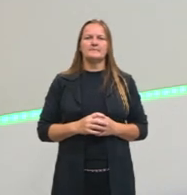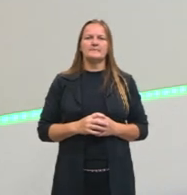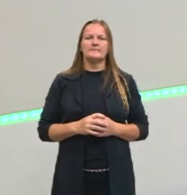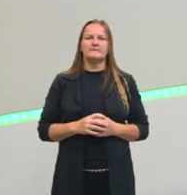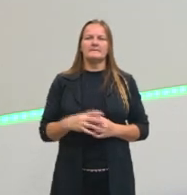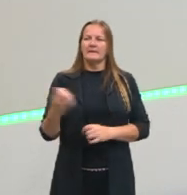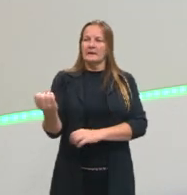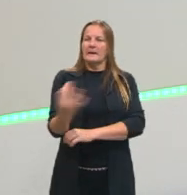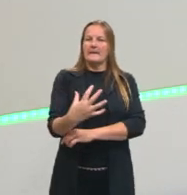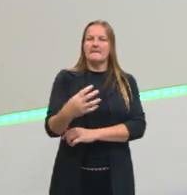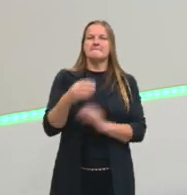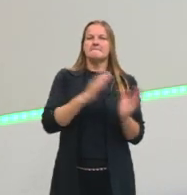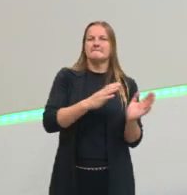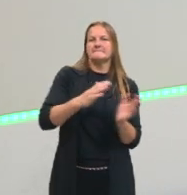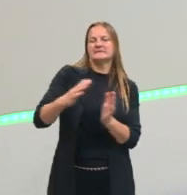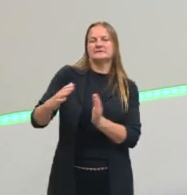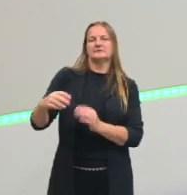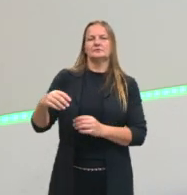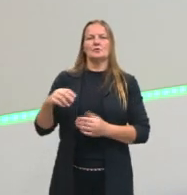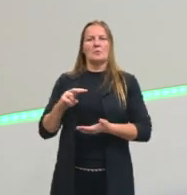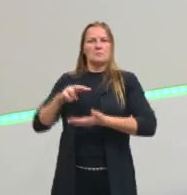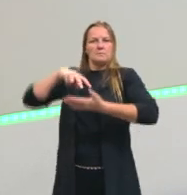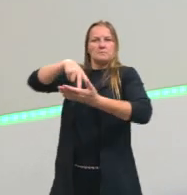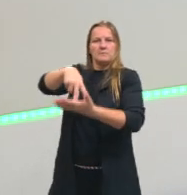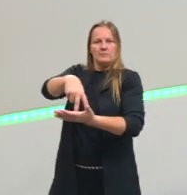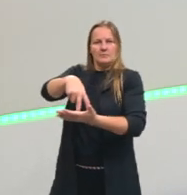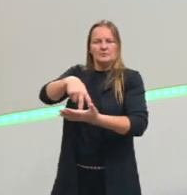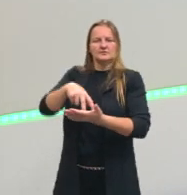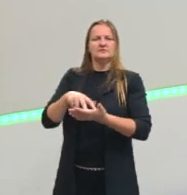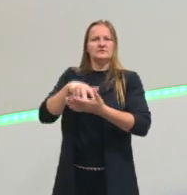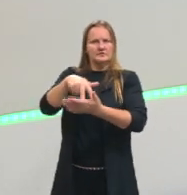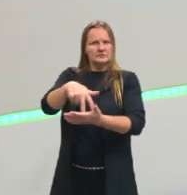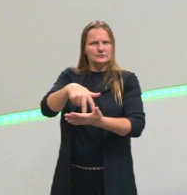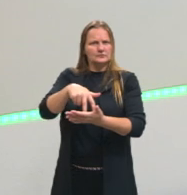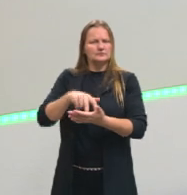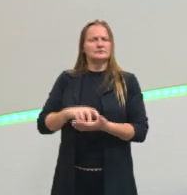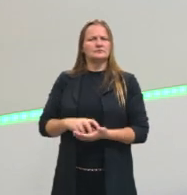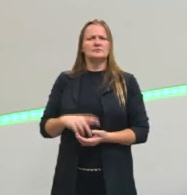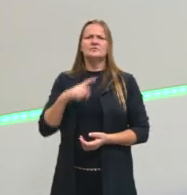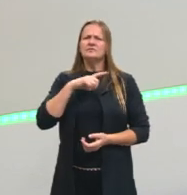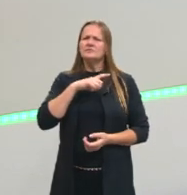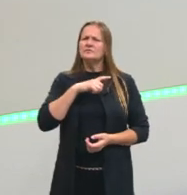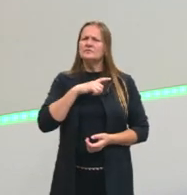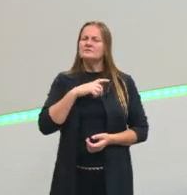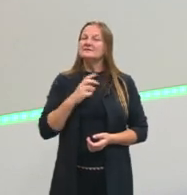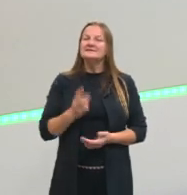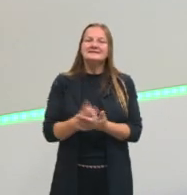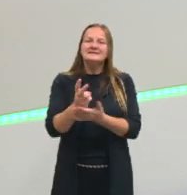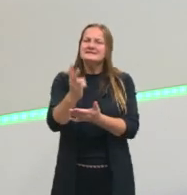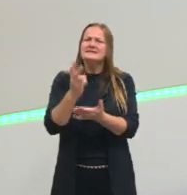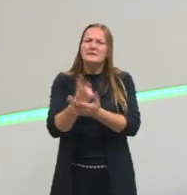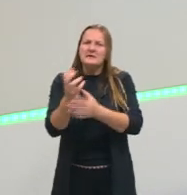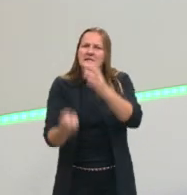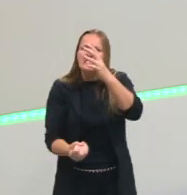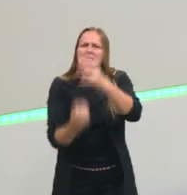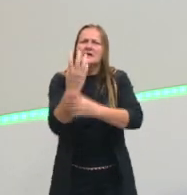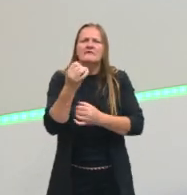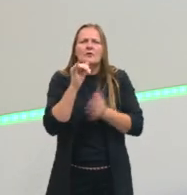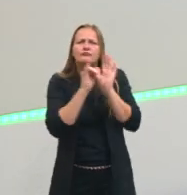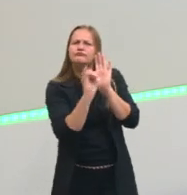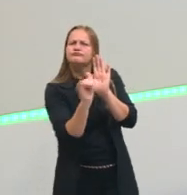moderno e é isso encaixa se o positivismo que a gente vai ver o período moderno assim ele sempre são criadas as grandes